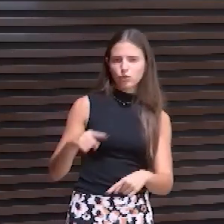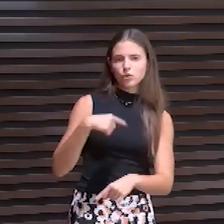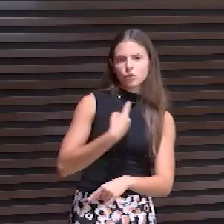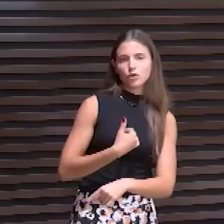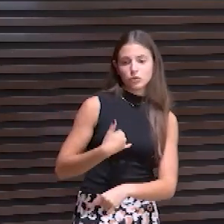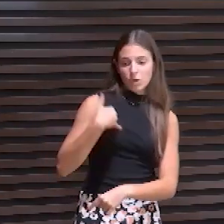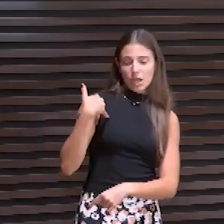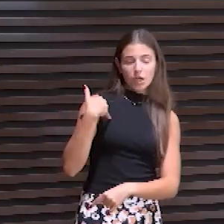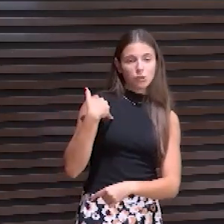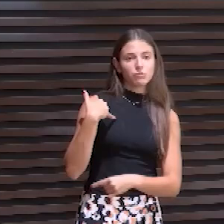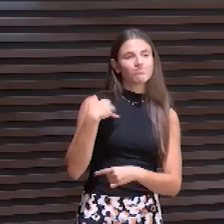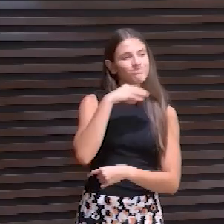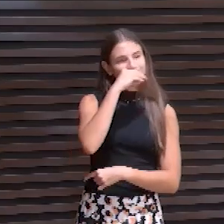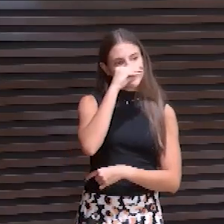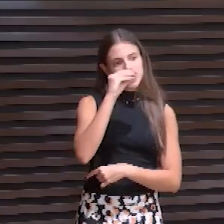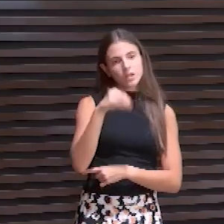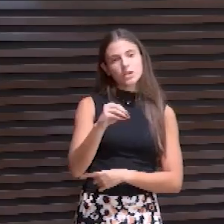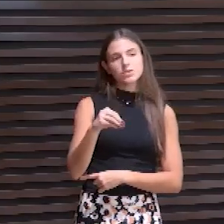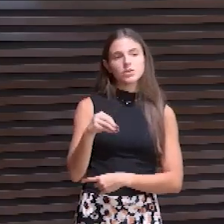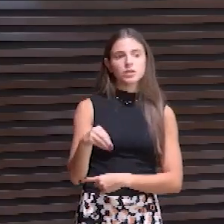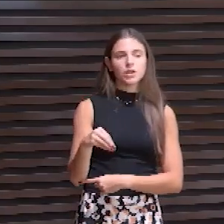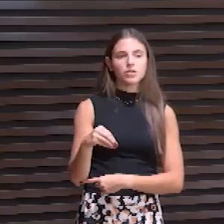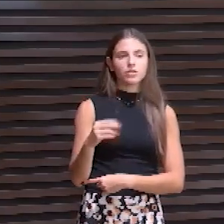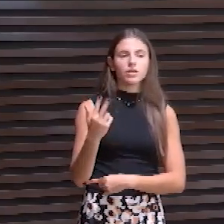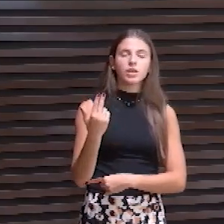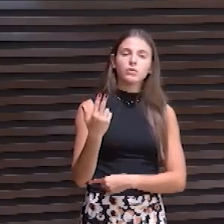Assim como na sinagoga.